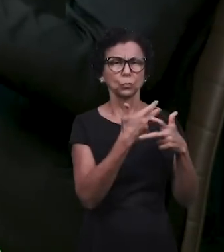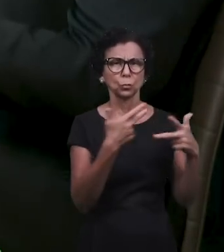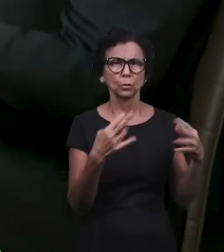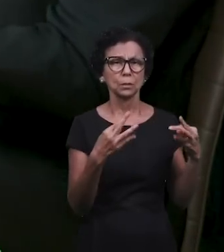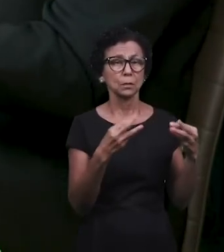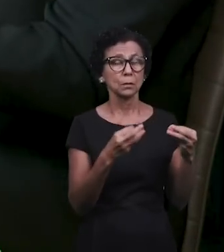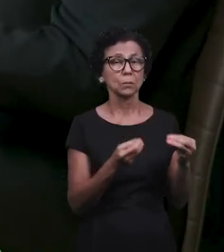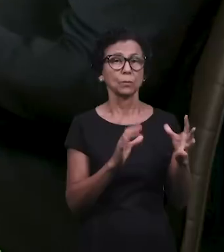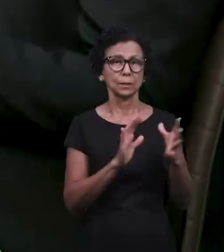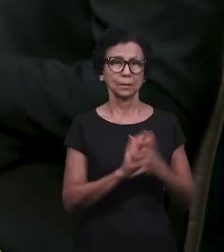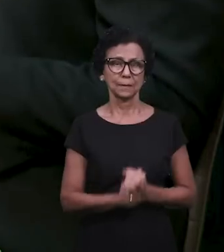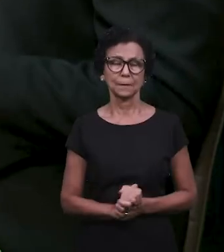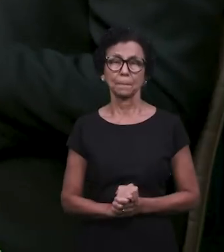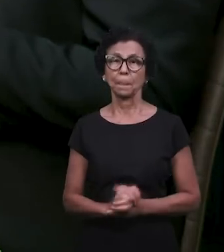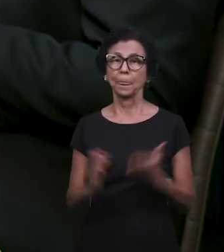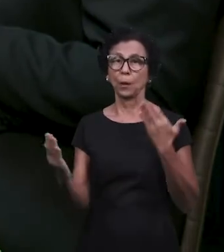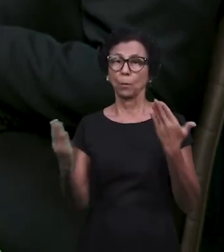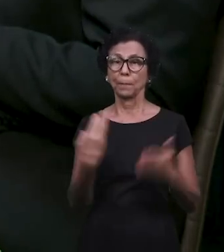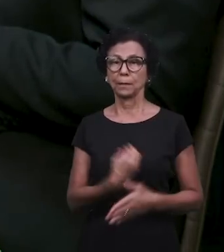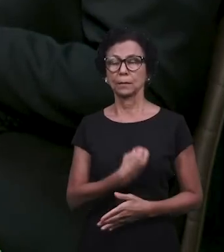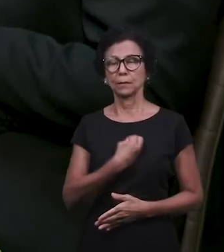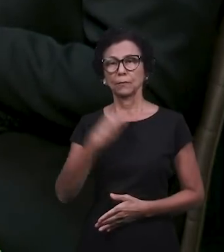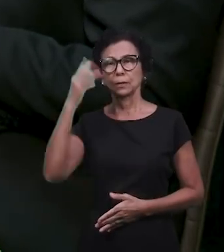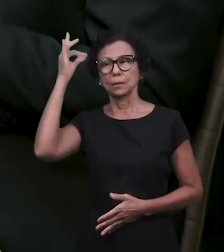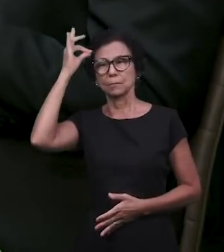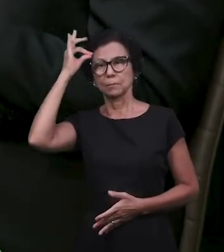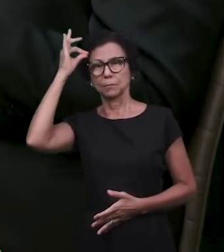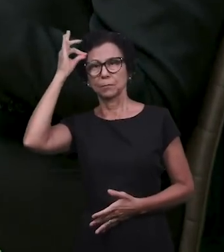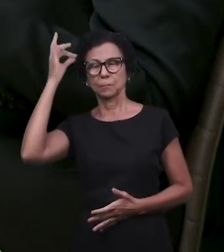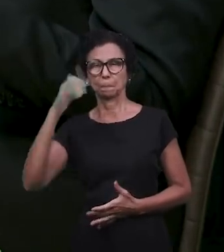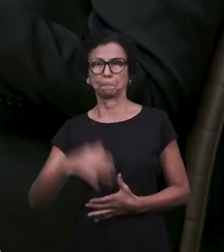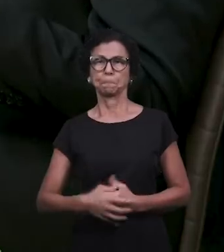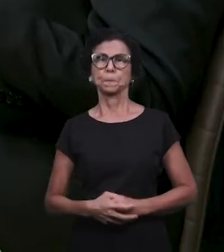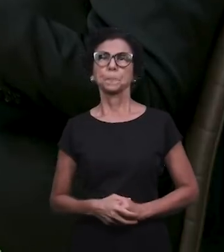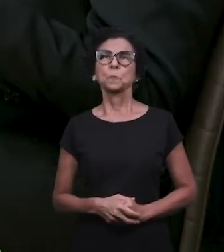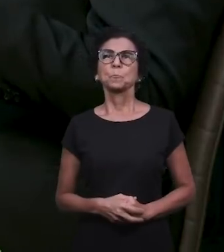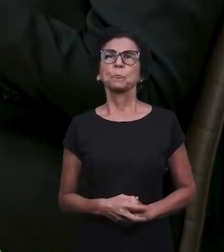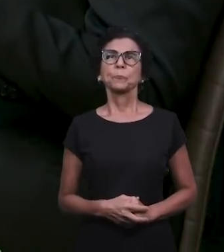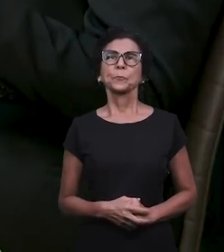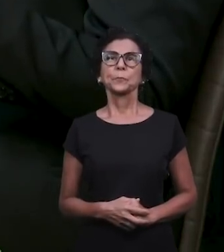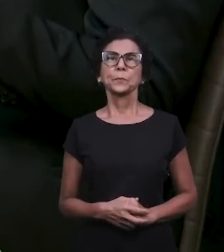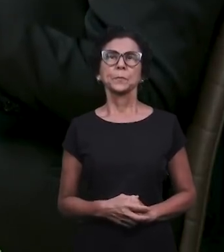falando da vida espiritual. E você vê,